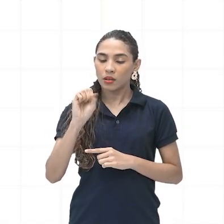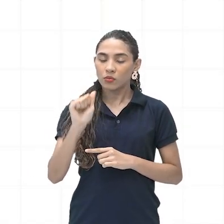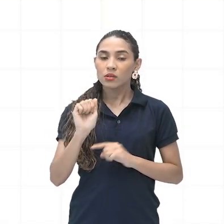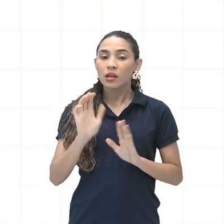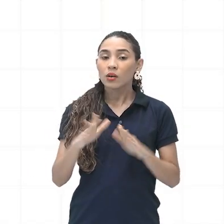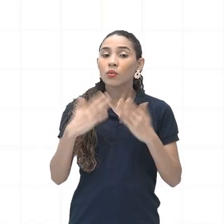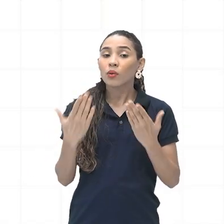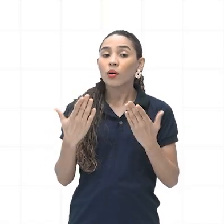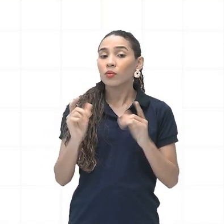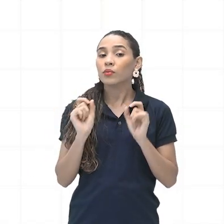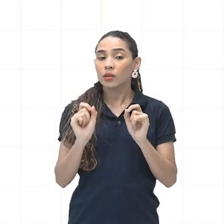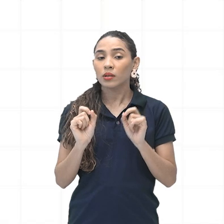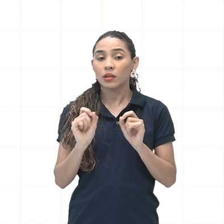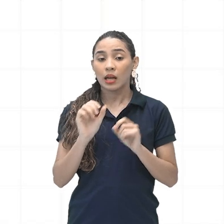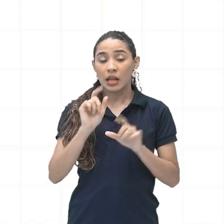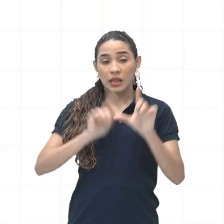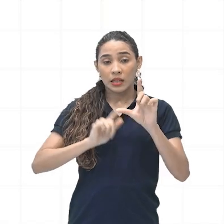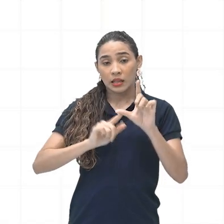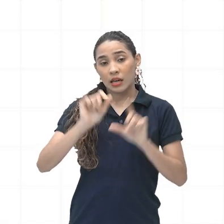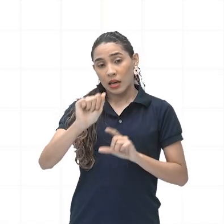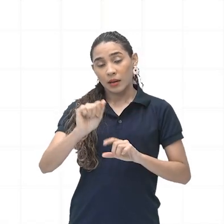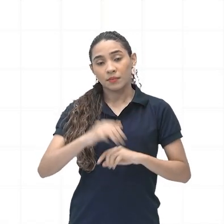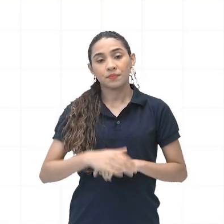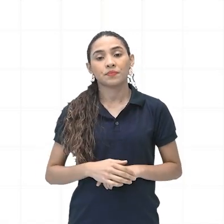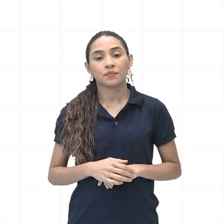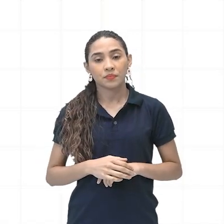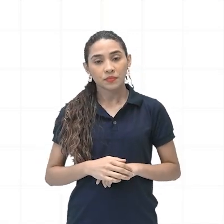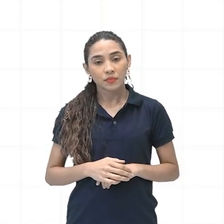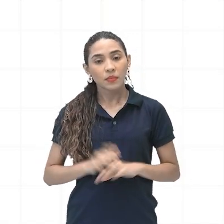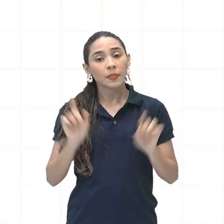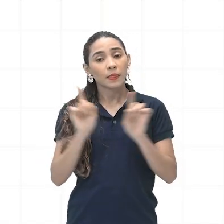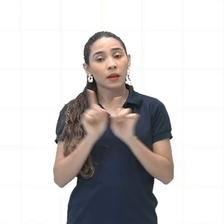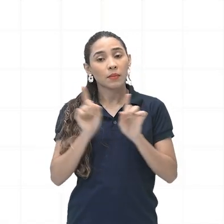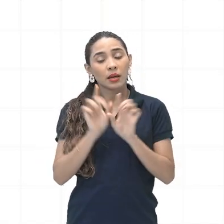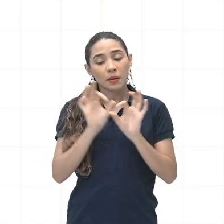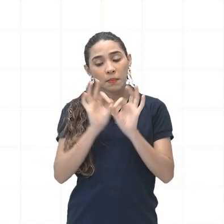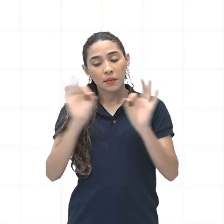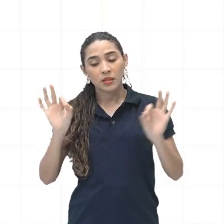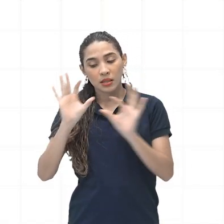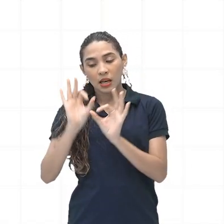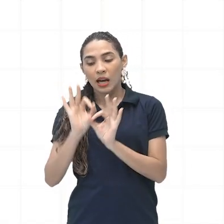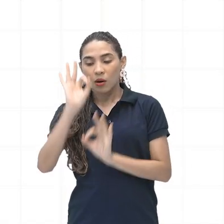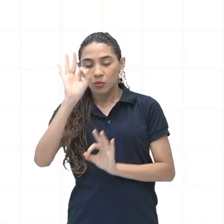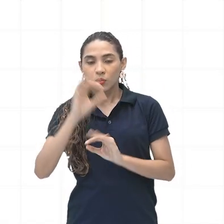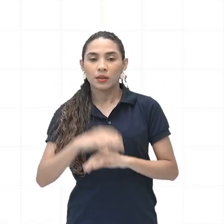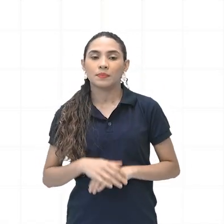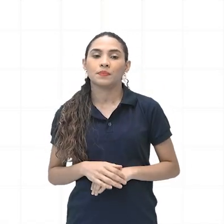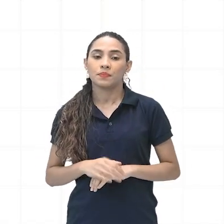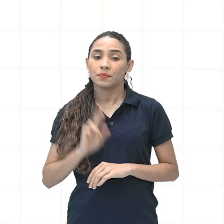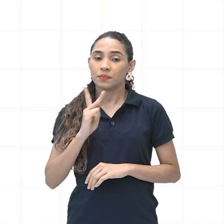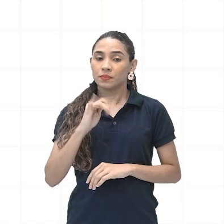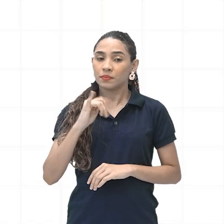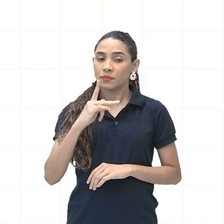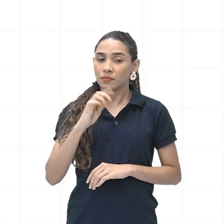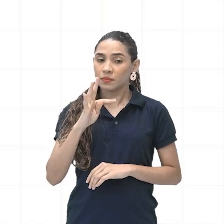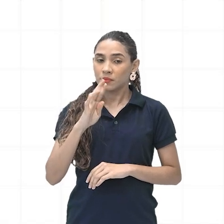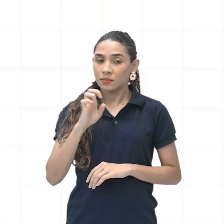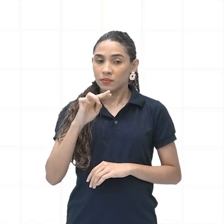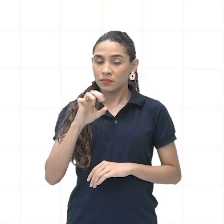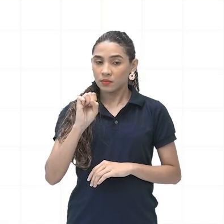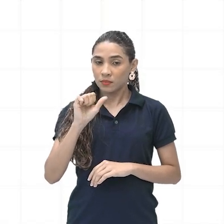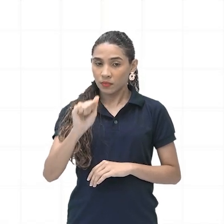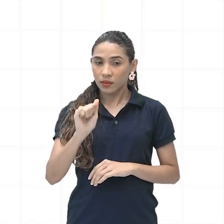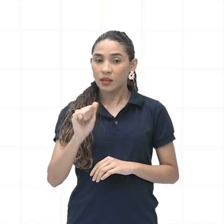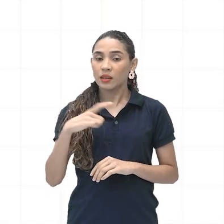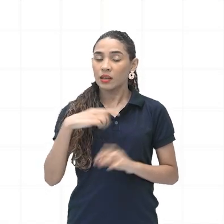essa hipotenusa? O meu Azinho. Pelas medidas da altura da hipotenusa, né? A medida da